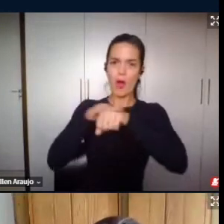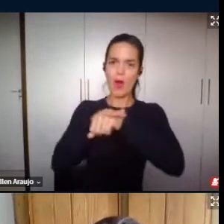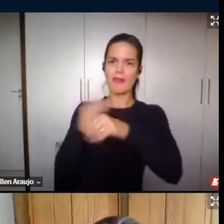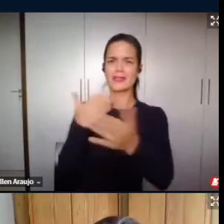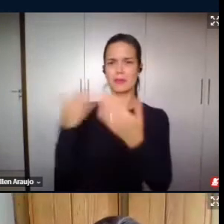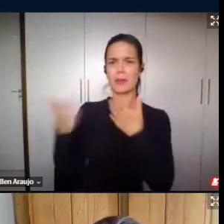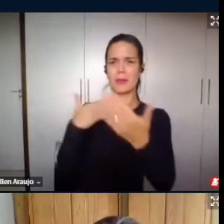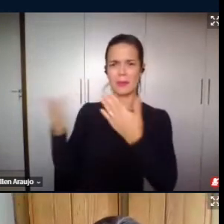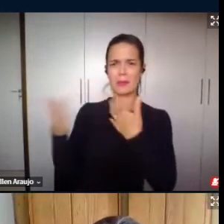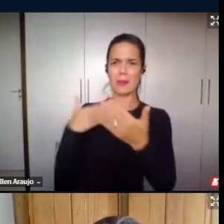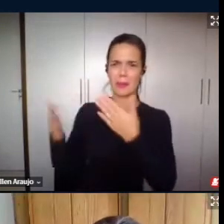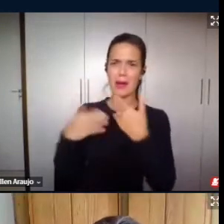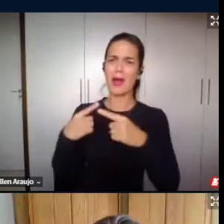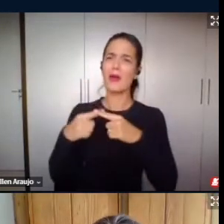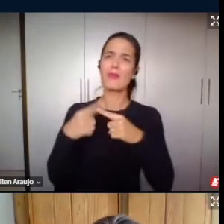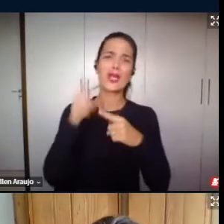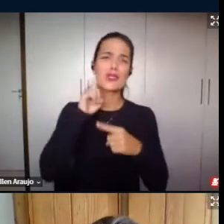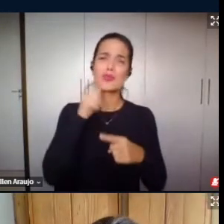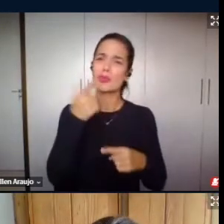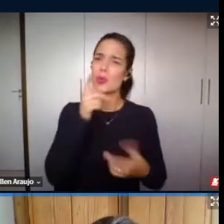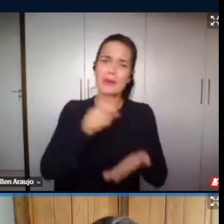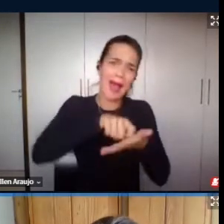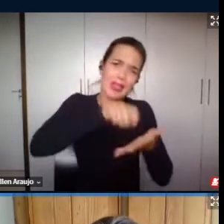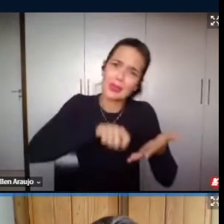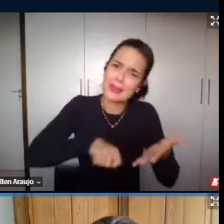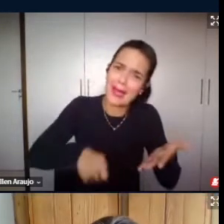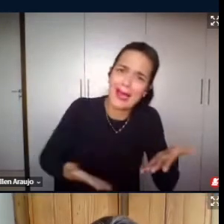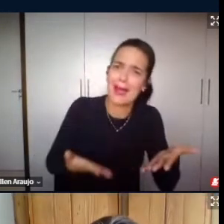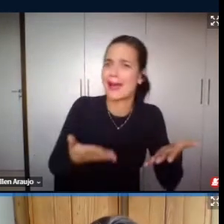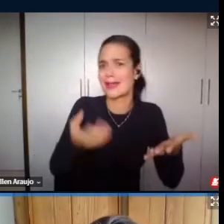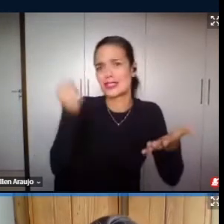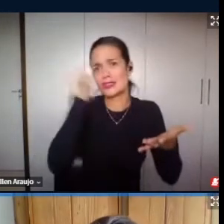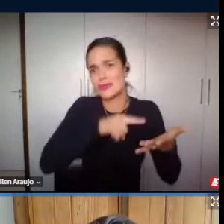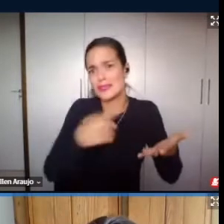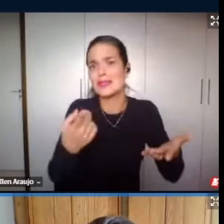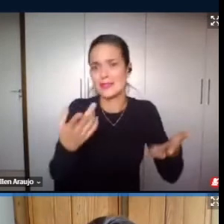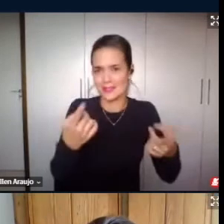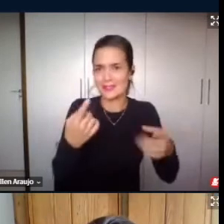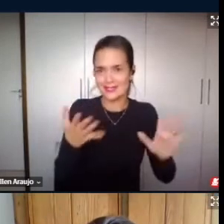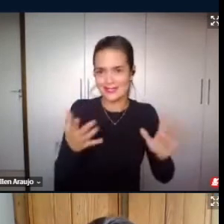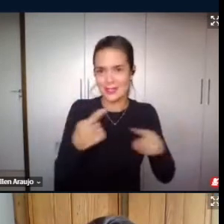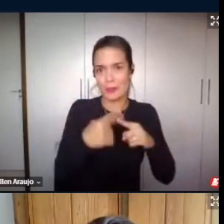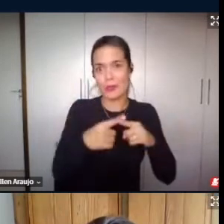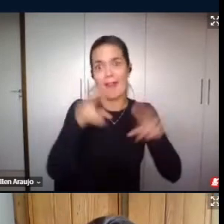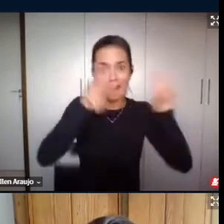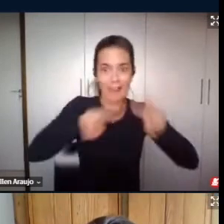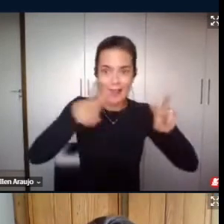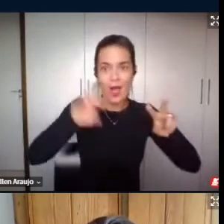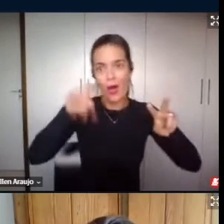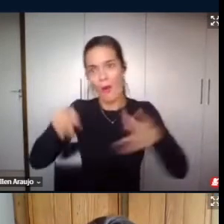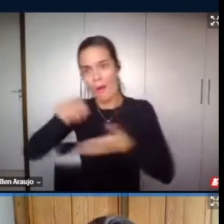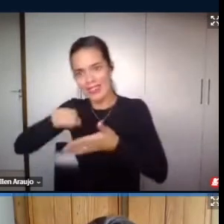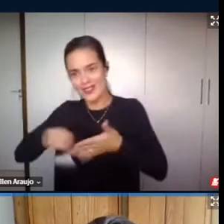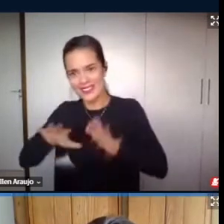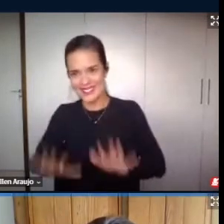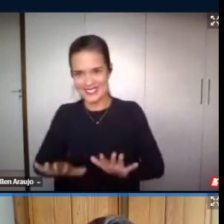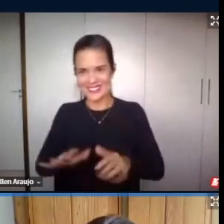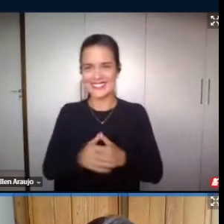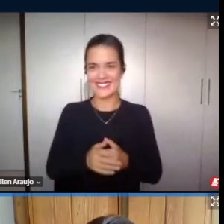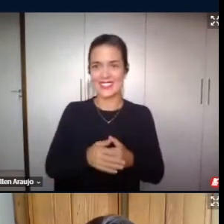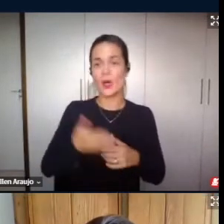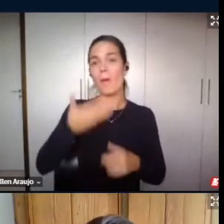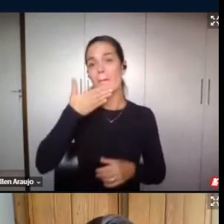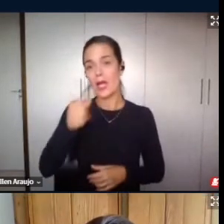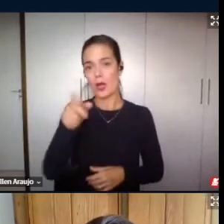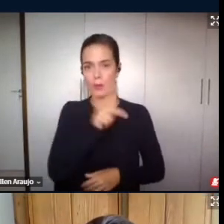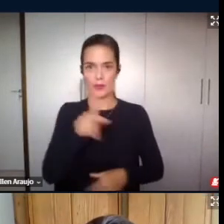fazer, porque ele não tem como anotar, eu não vou anotar, senão vai repetir tudo. Então, faz a pergunta e ele responde. E assim, a